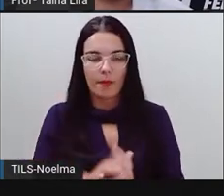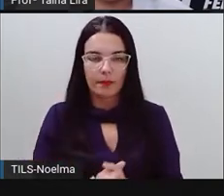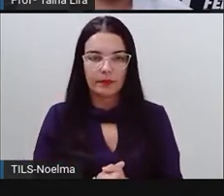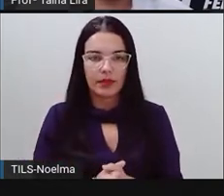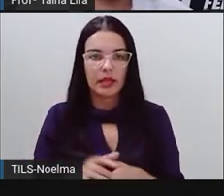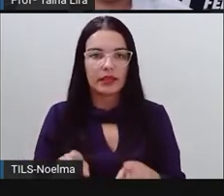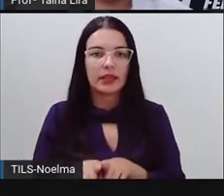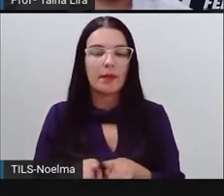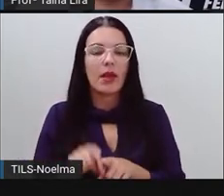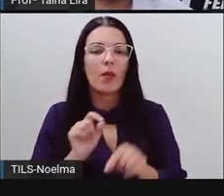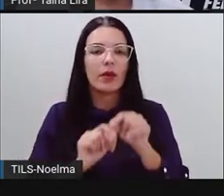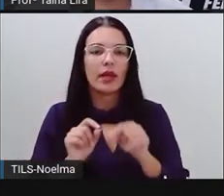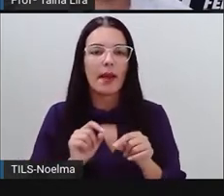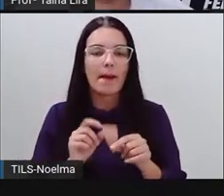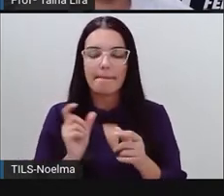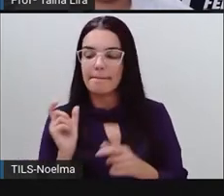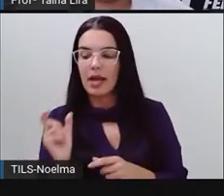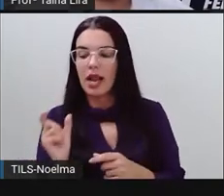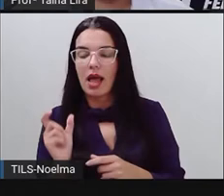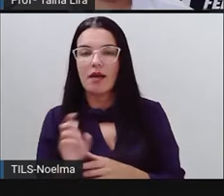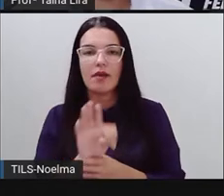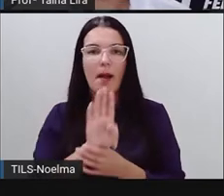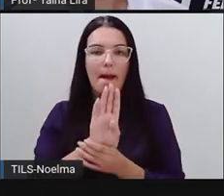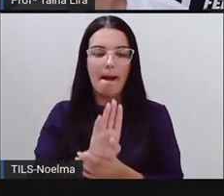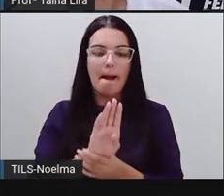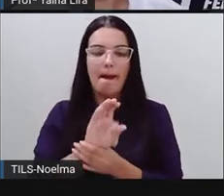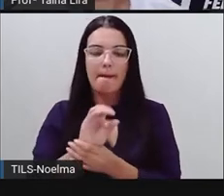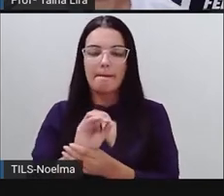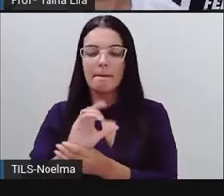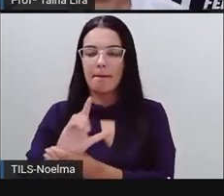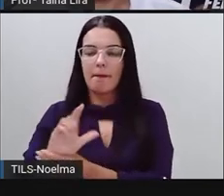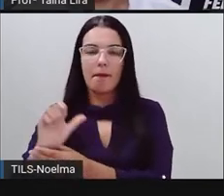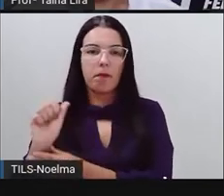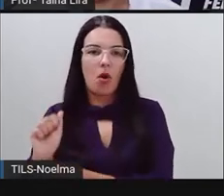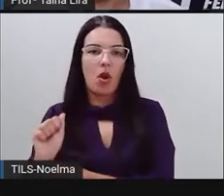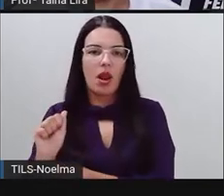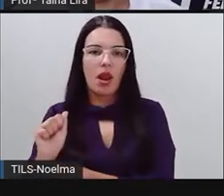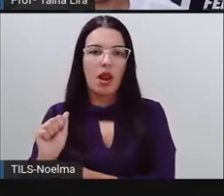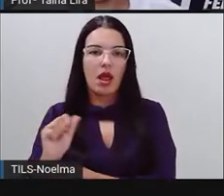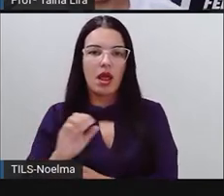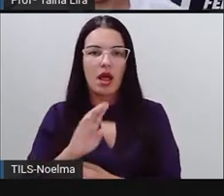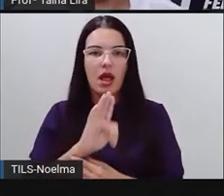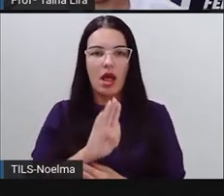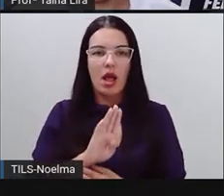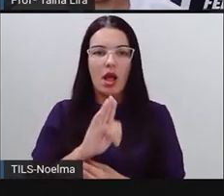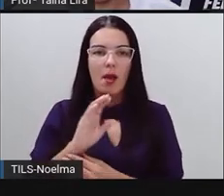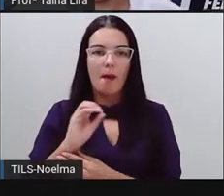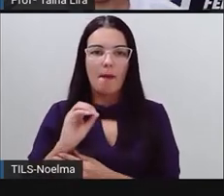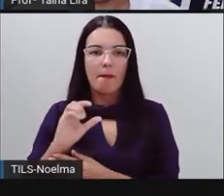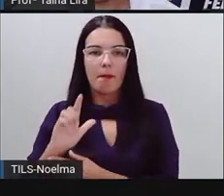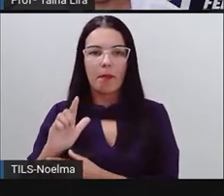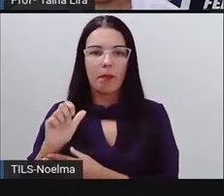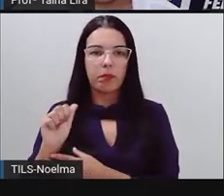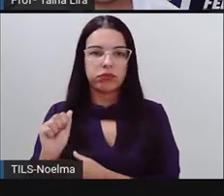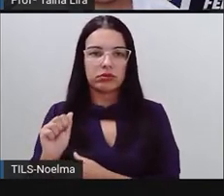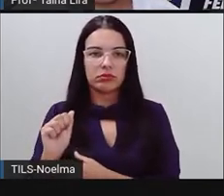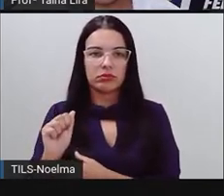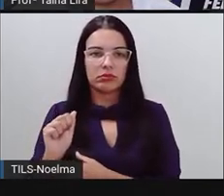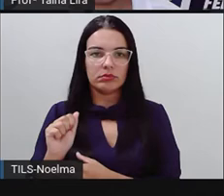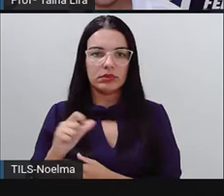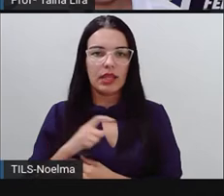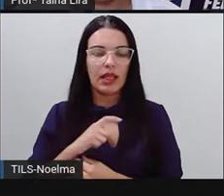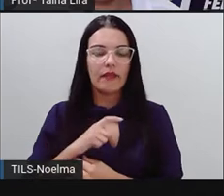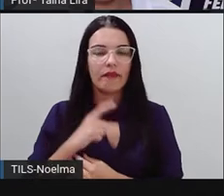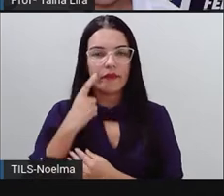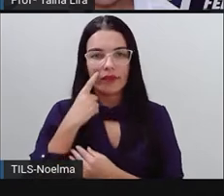que a palavra bola E aí a letra a ela vai estar lá no final da palavra na última